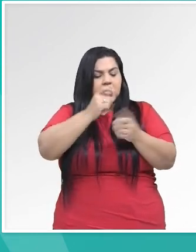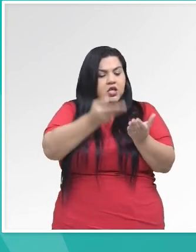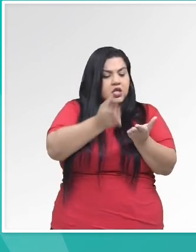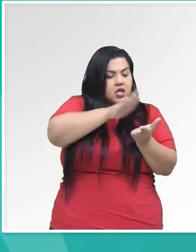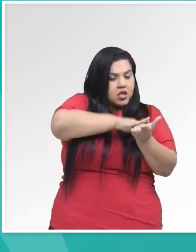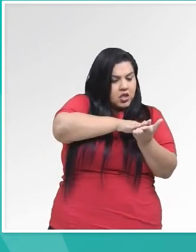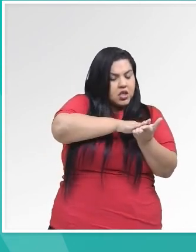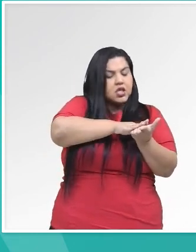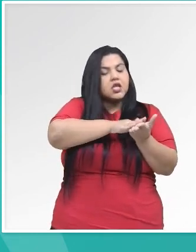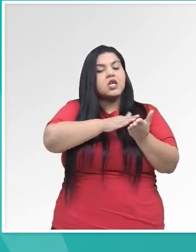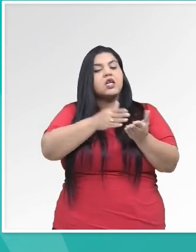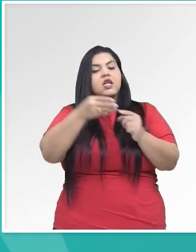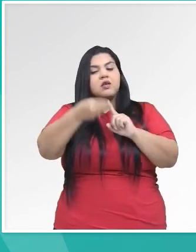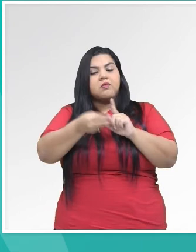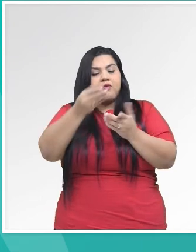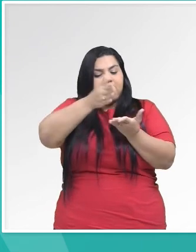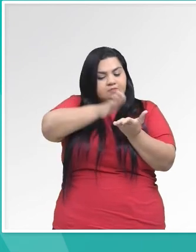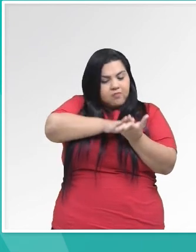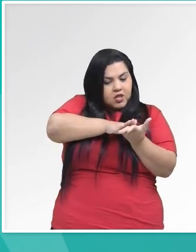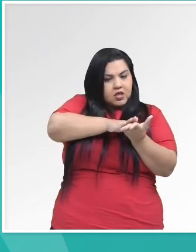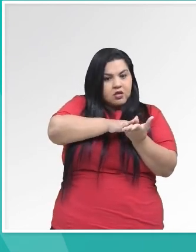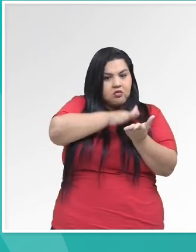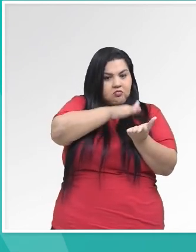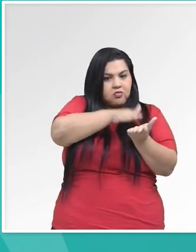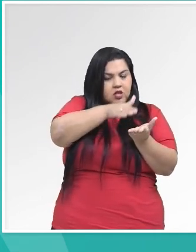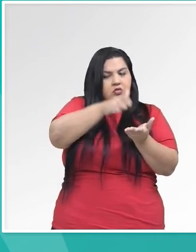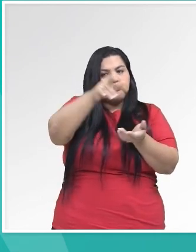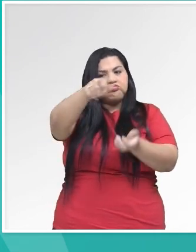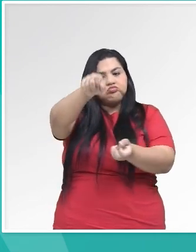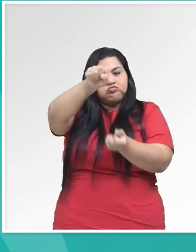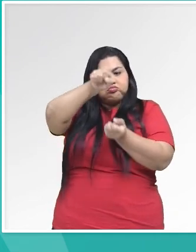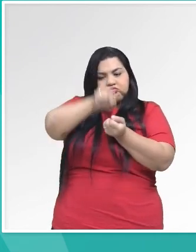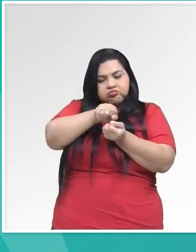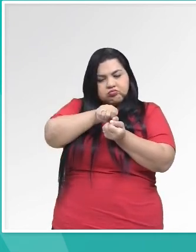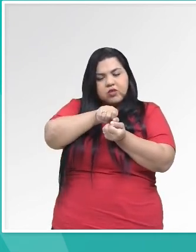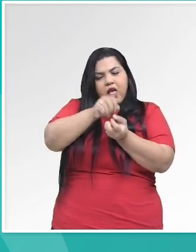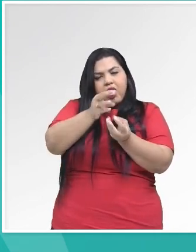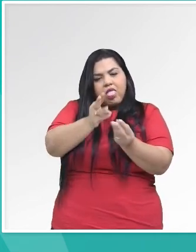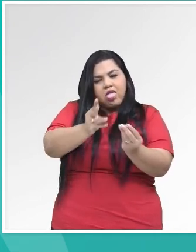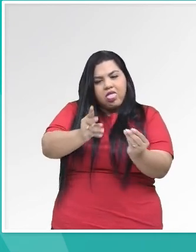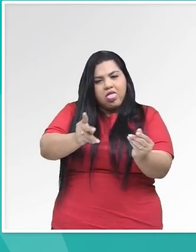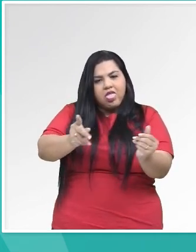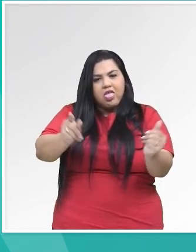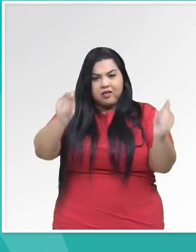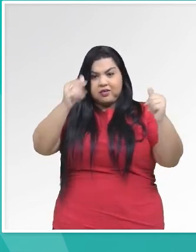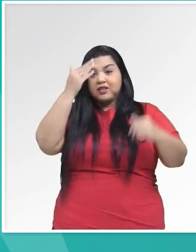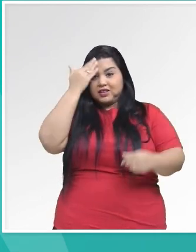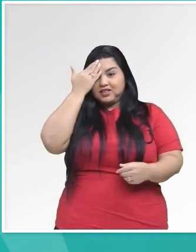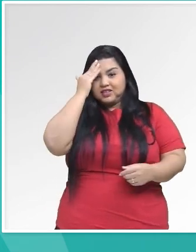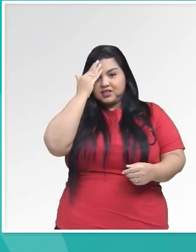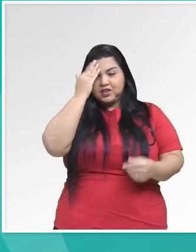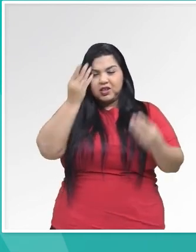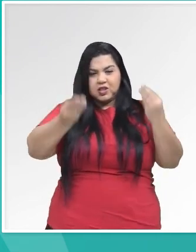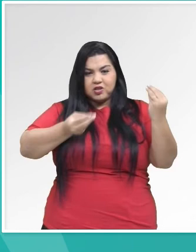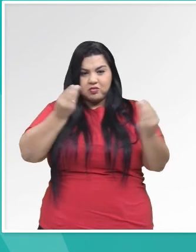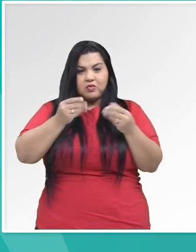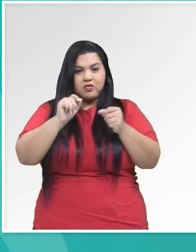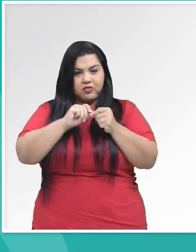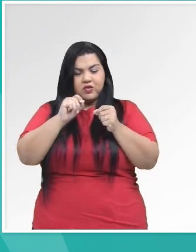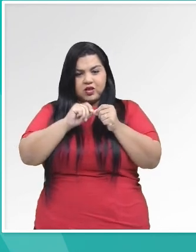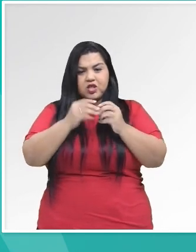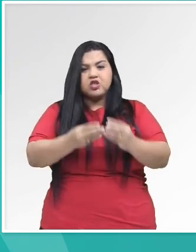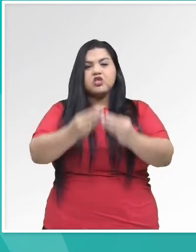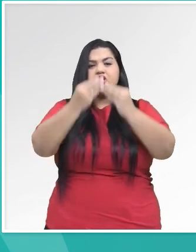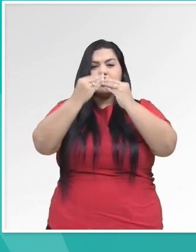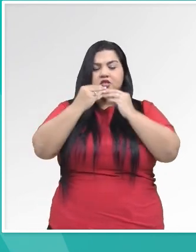bananas fritas. Coloque em uma sanduicheira e espere o queijo derreter. Então, compreenderam como se faz um